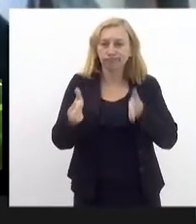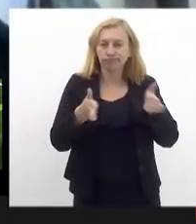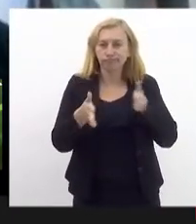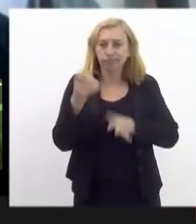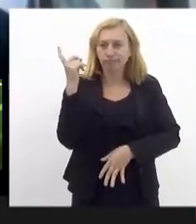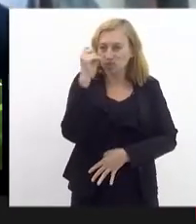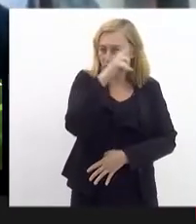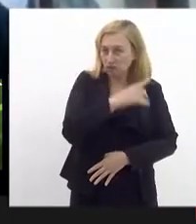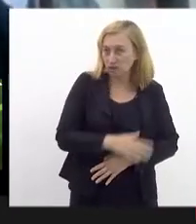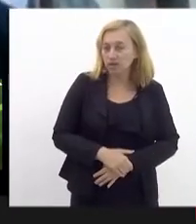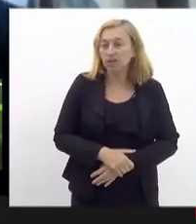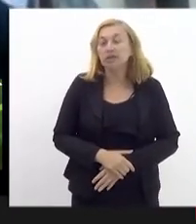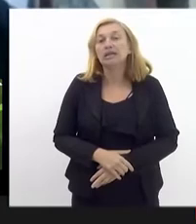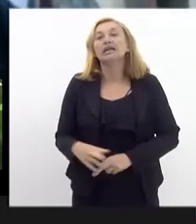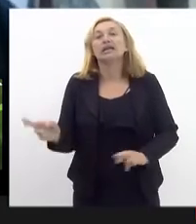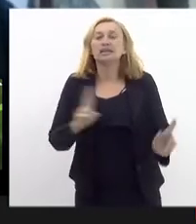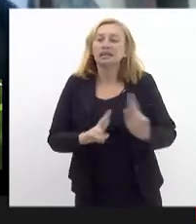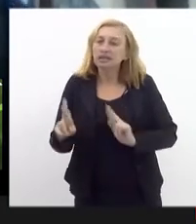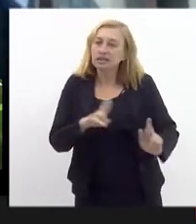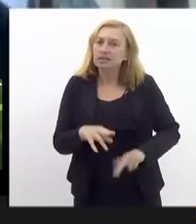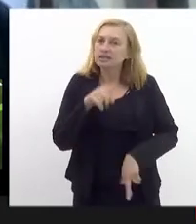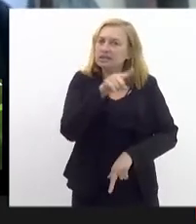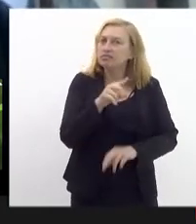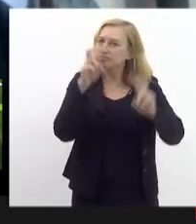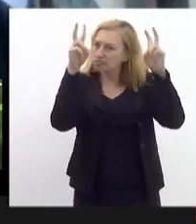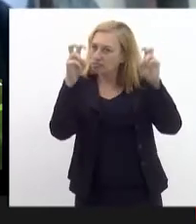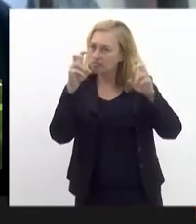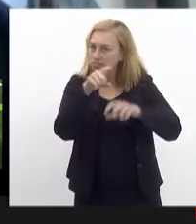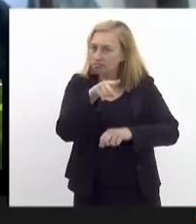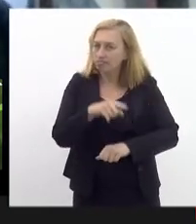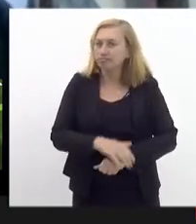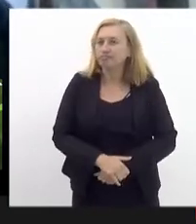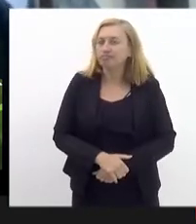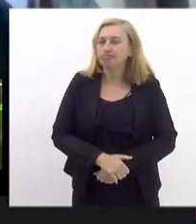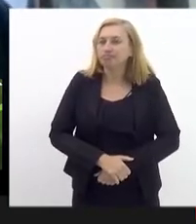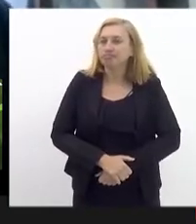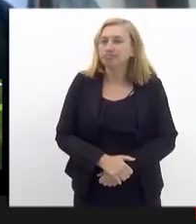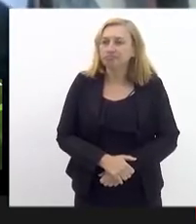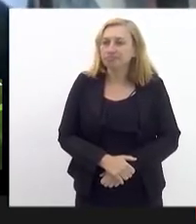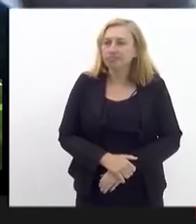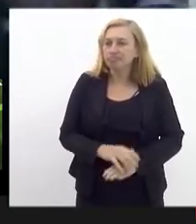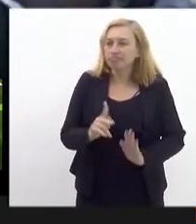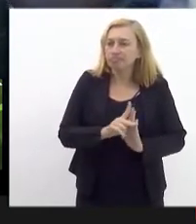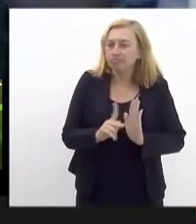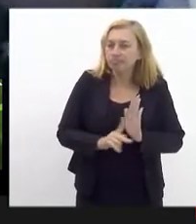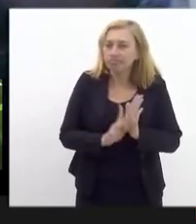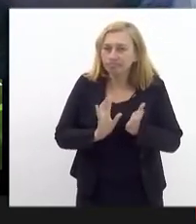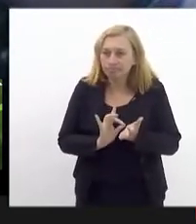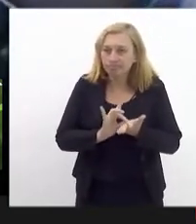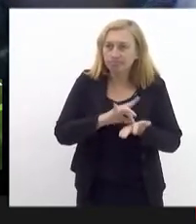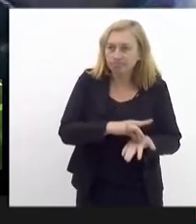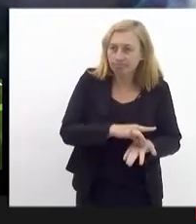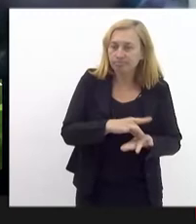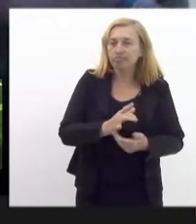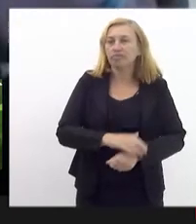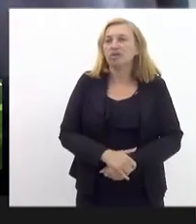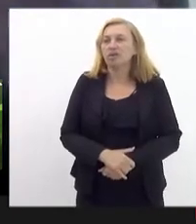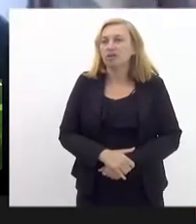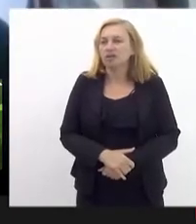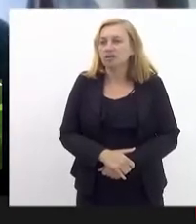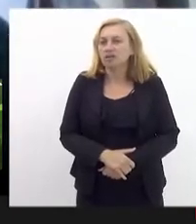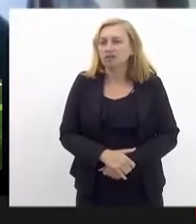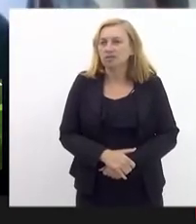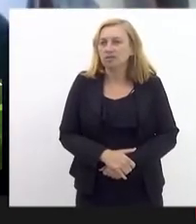muito difícil. Em relação a essa questão, o projeto original,